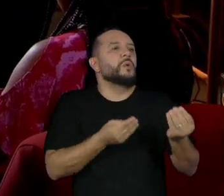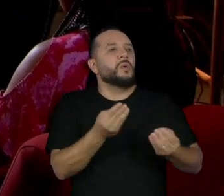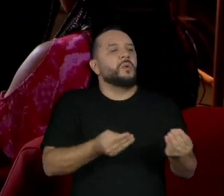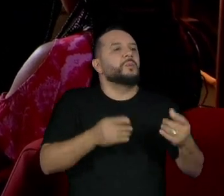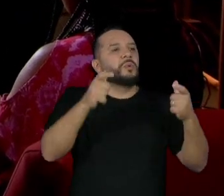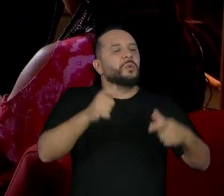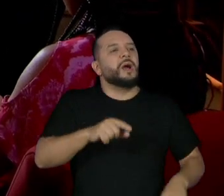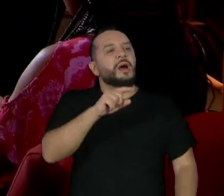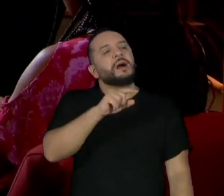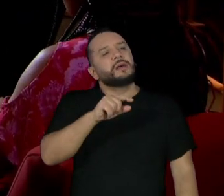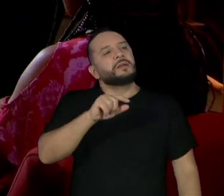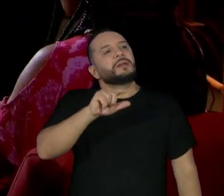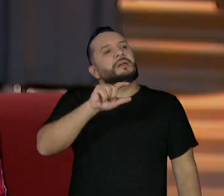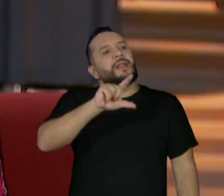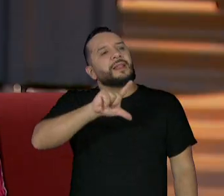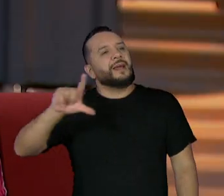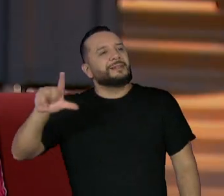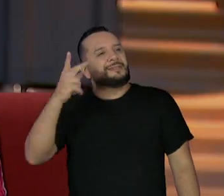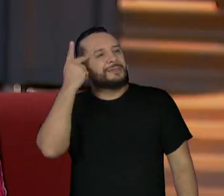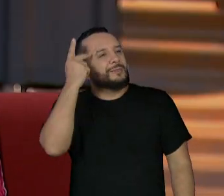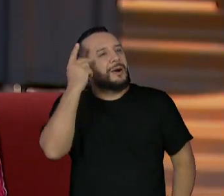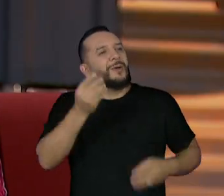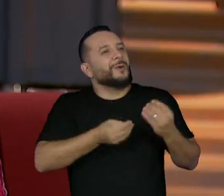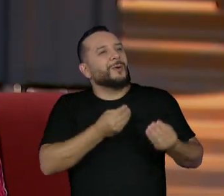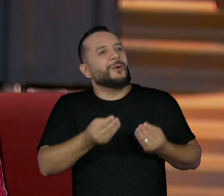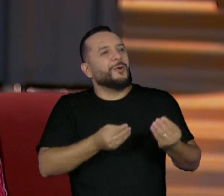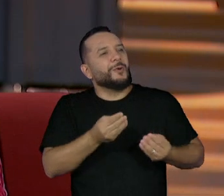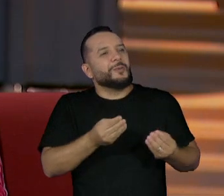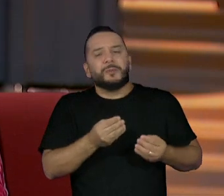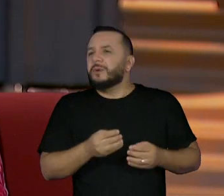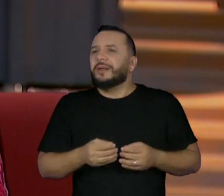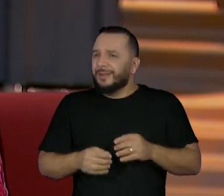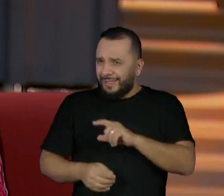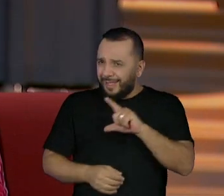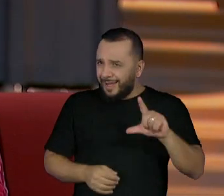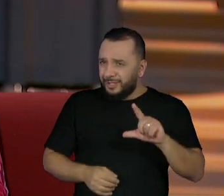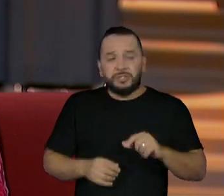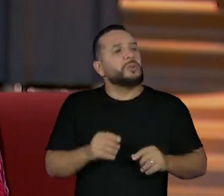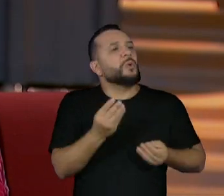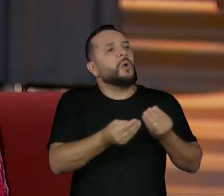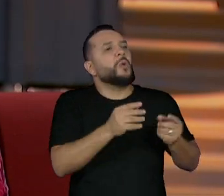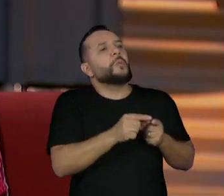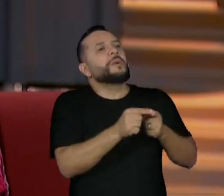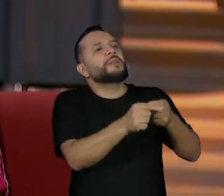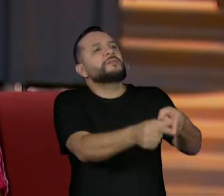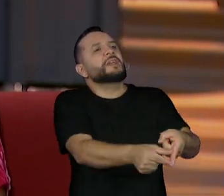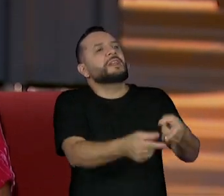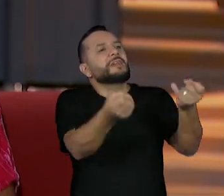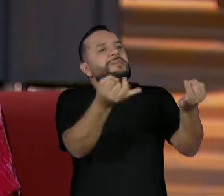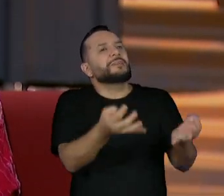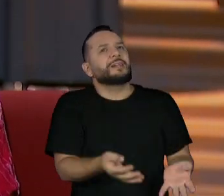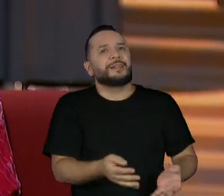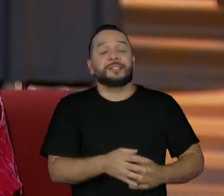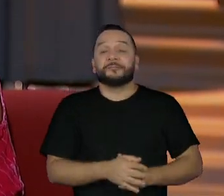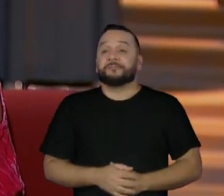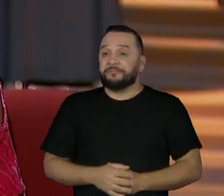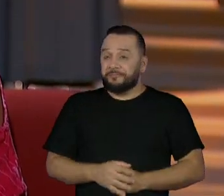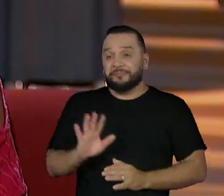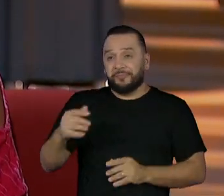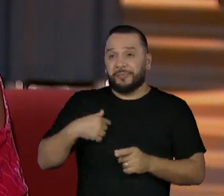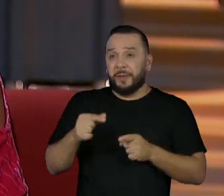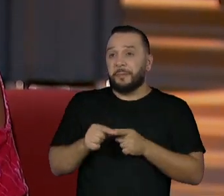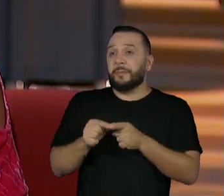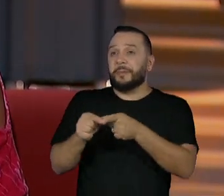Leste de São Paulo? A Zona Leste de São Paulo? O que é uma periferia dessa cidade? Conta, manda real. Olha, periferia para